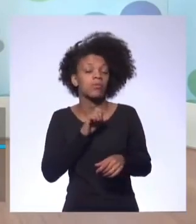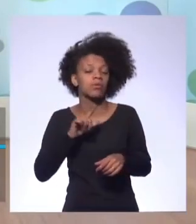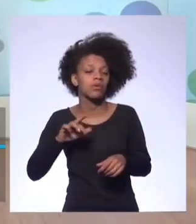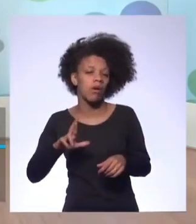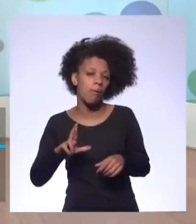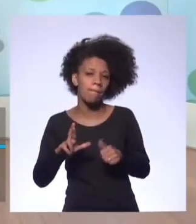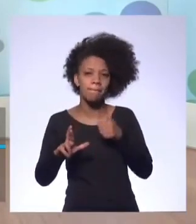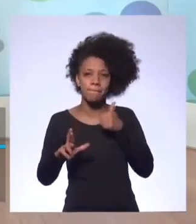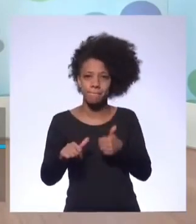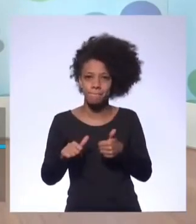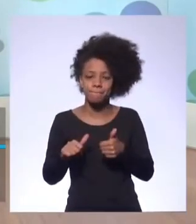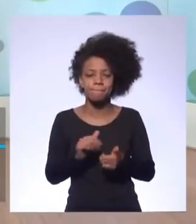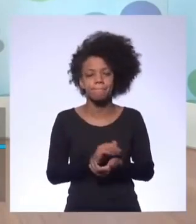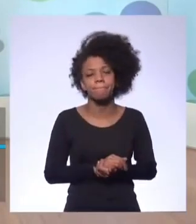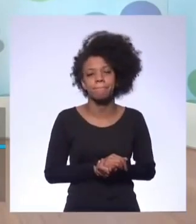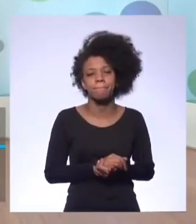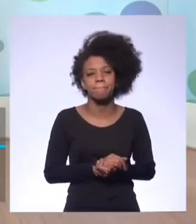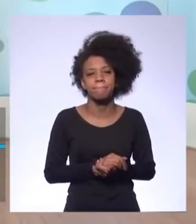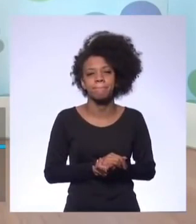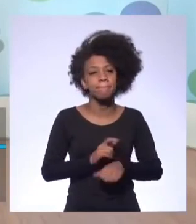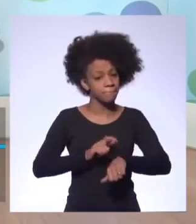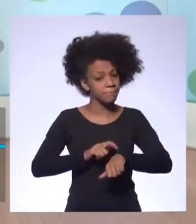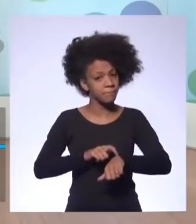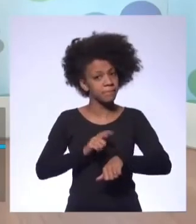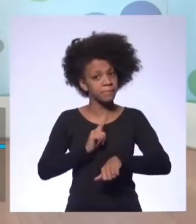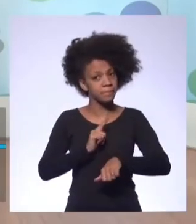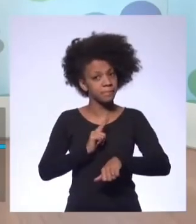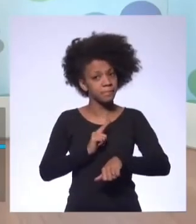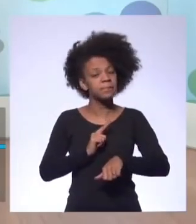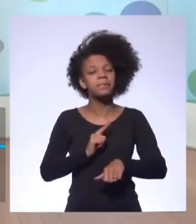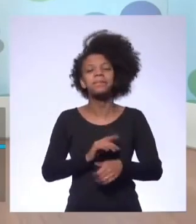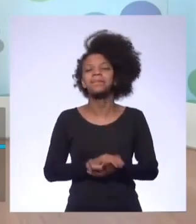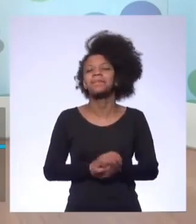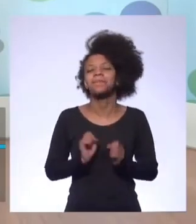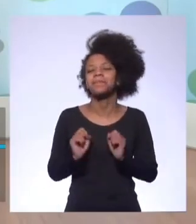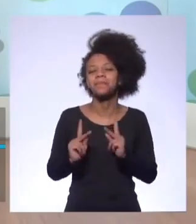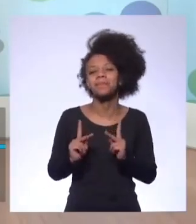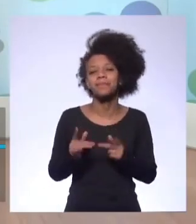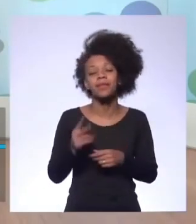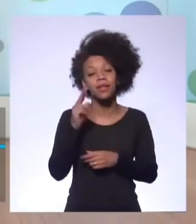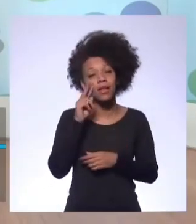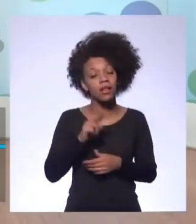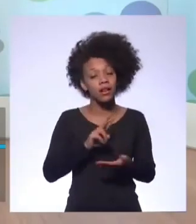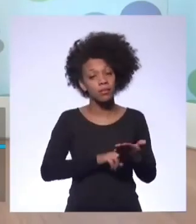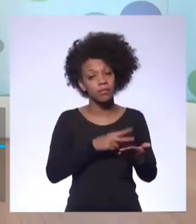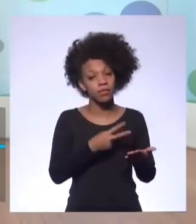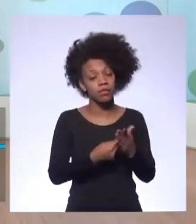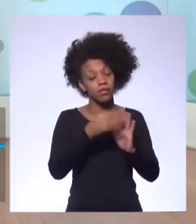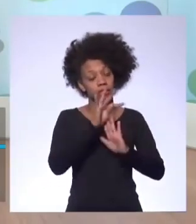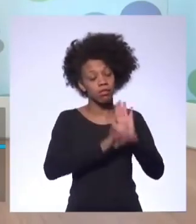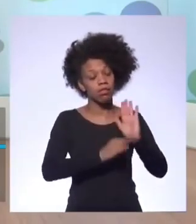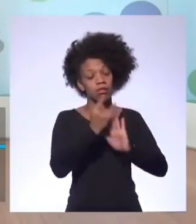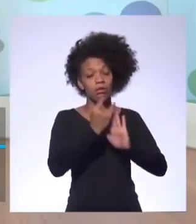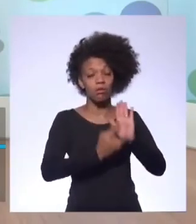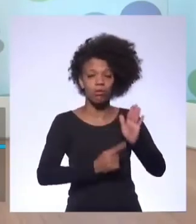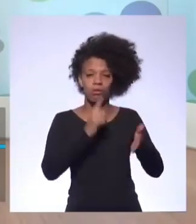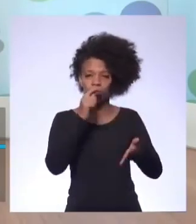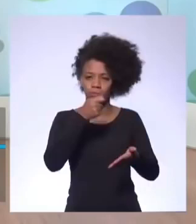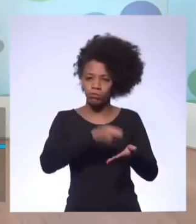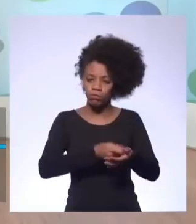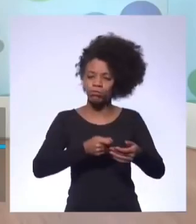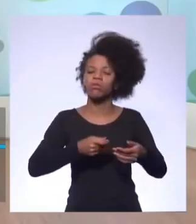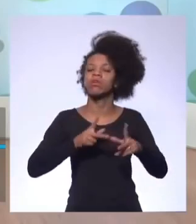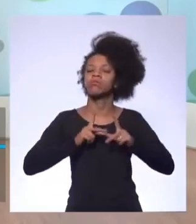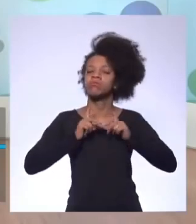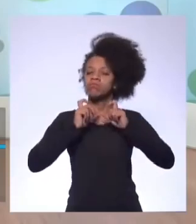Muito bem. Deu tempo. Deu tempo. Ok. Lemos e interpretamos o regimento, reforçamos a função social